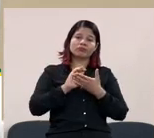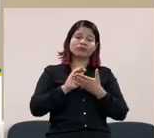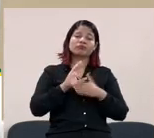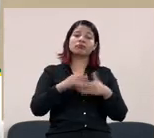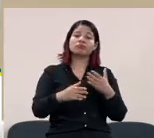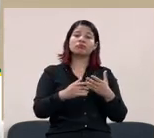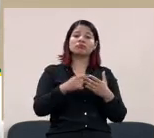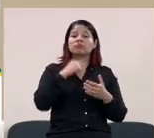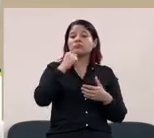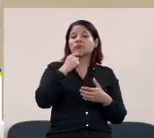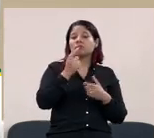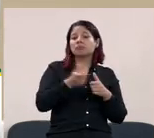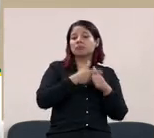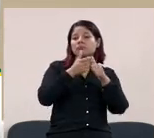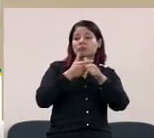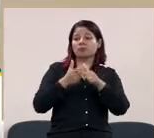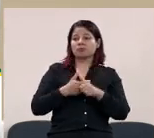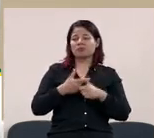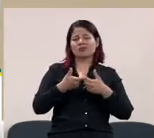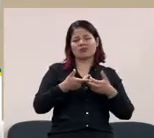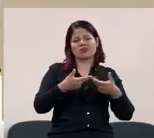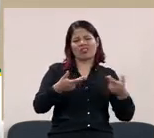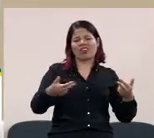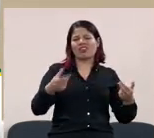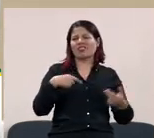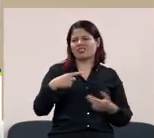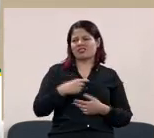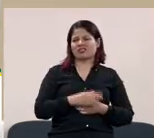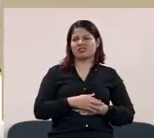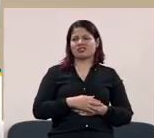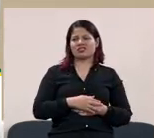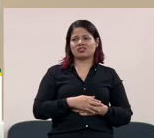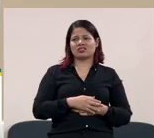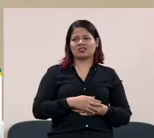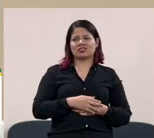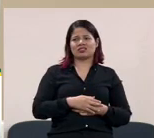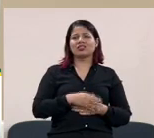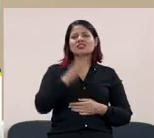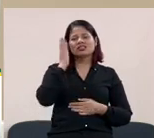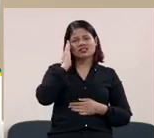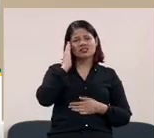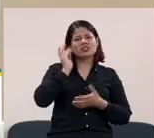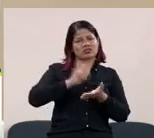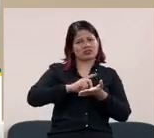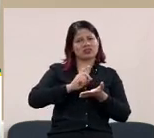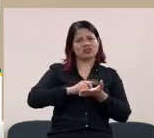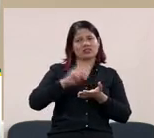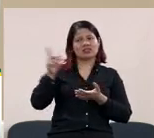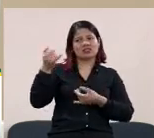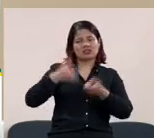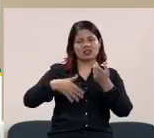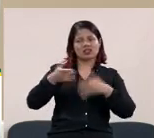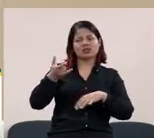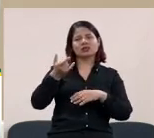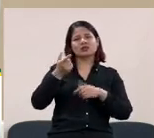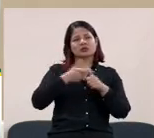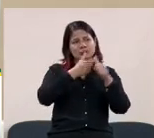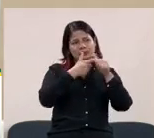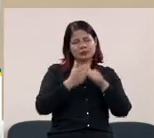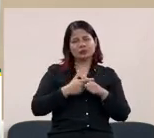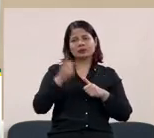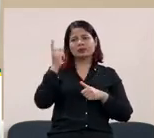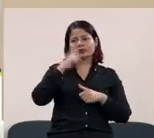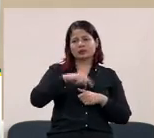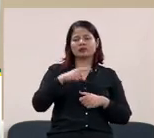de despesas, de toda essa argumentação, que a gente sabe que é uma argumentação legítima. Mas a gente sabe que a gente não pode ficar na zona de